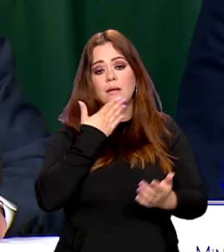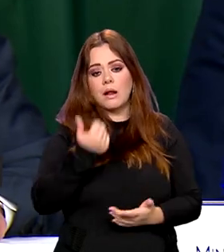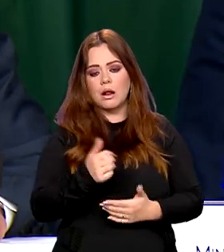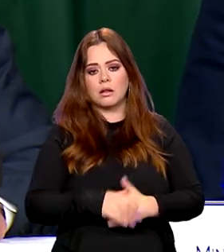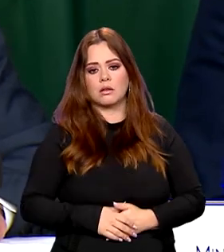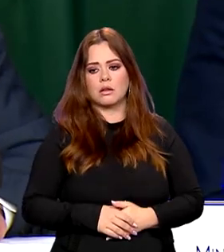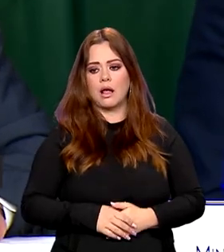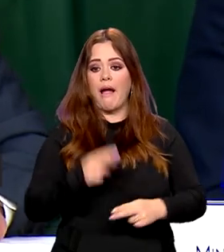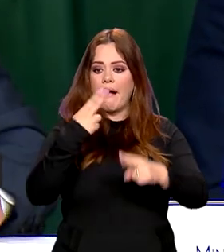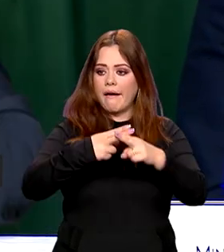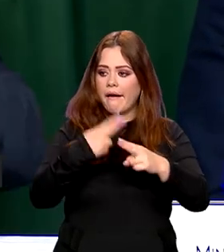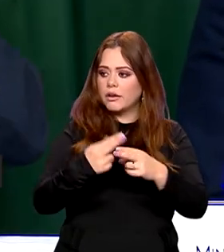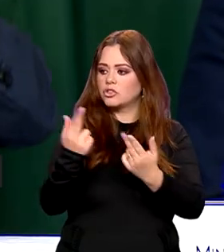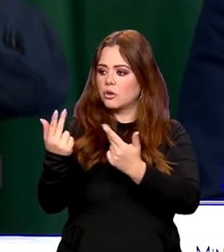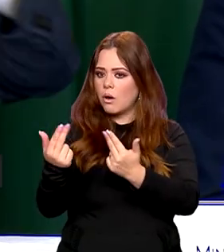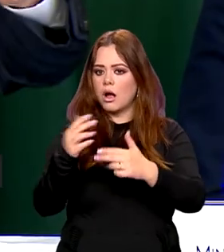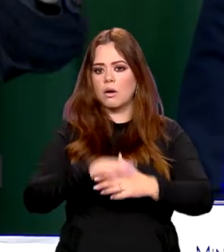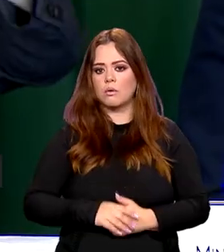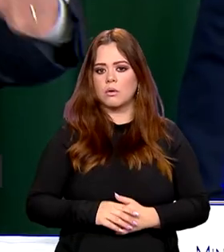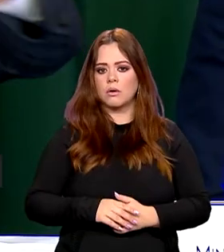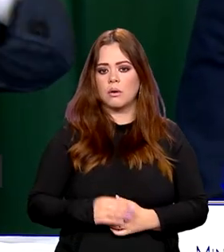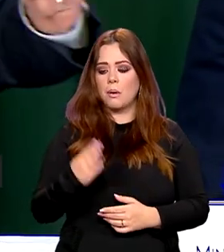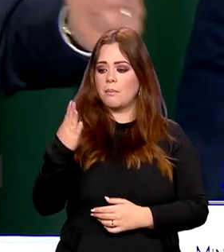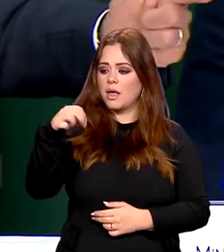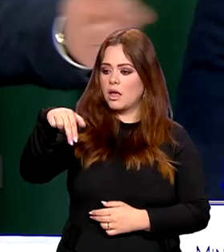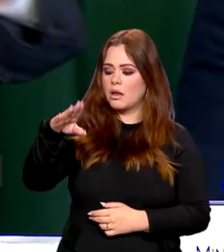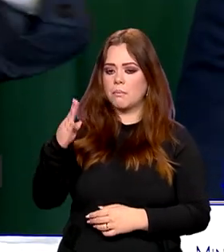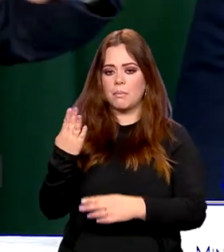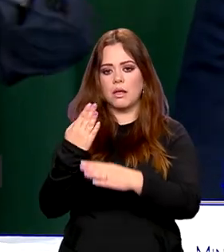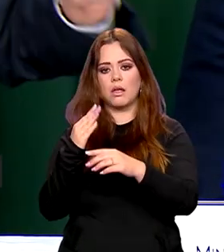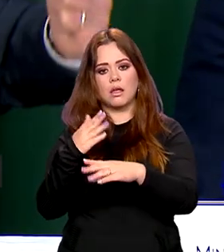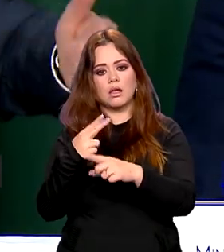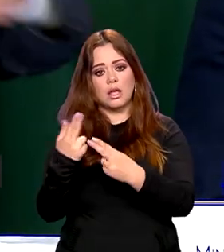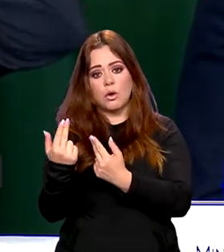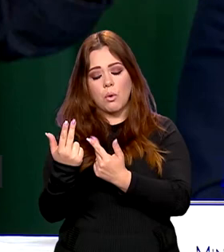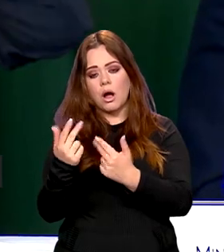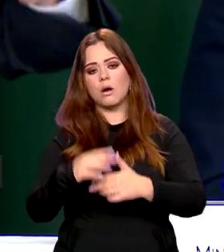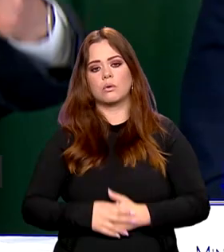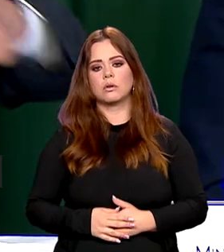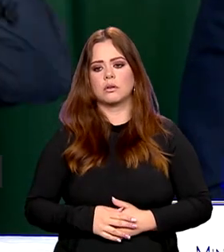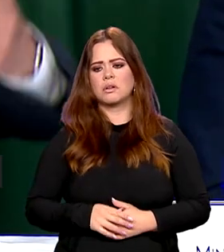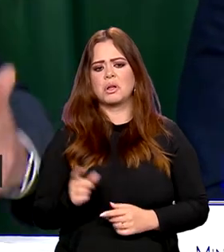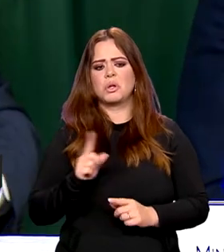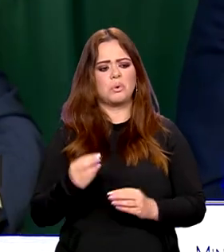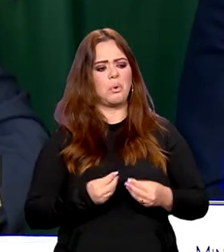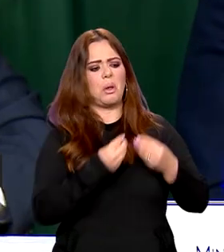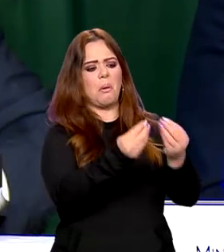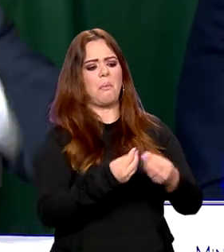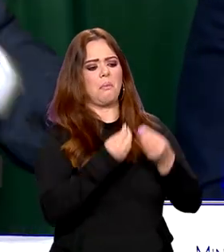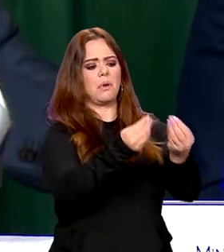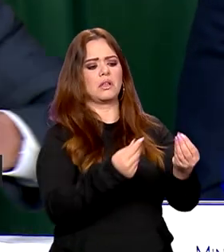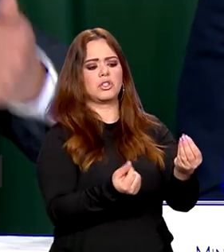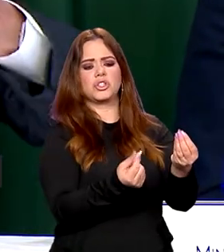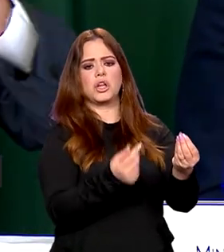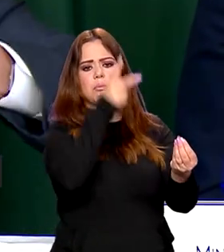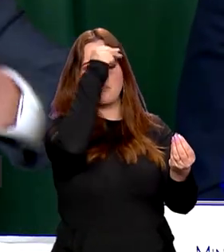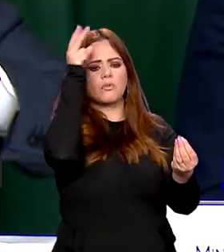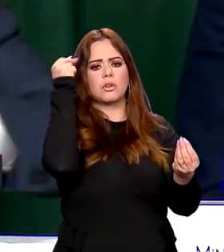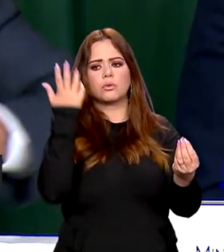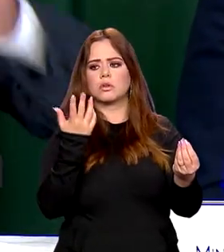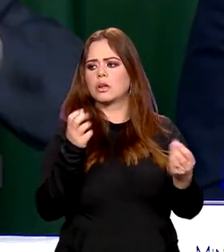Econômica, a mesma coisa. O BNB não empresta dinheiro para a prefeitura nem para o Estado, porque alguém decidiu que não empresta. Se o Estado